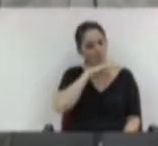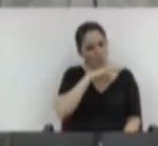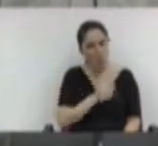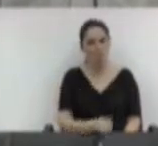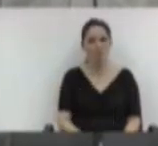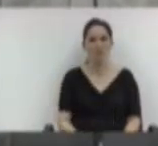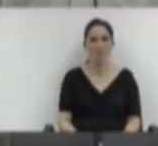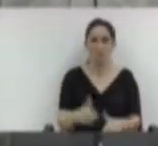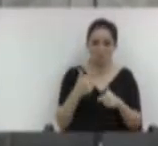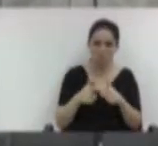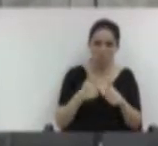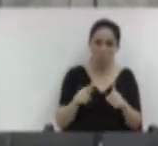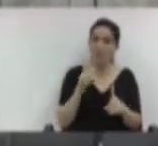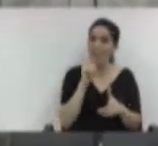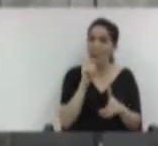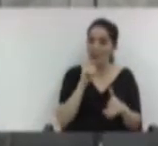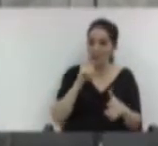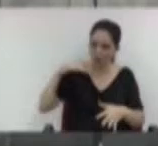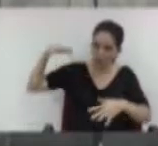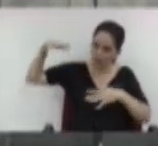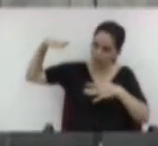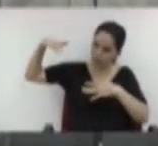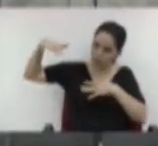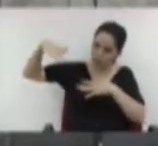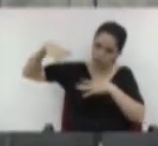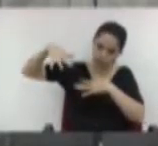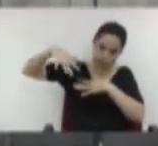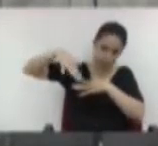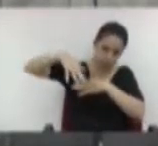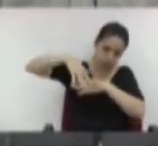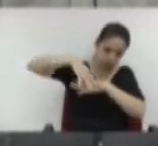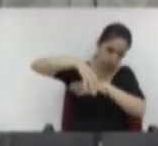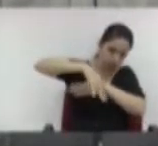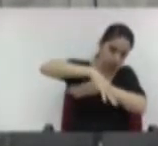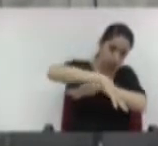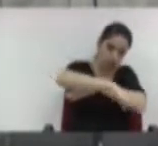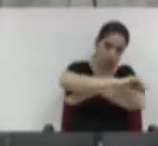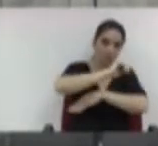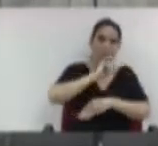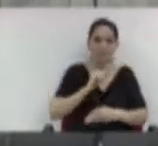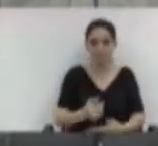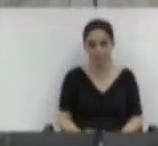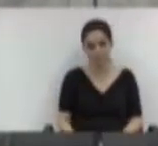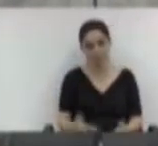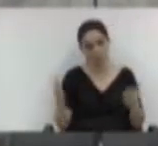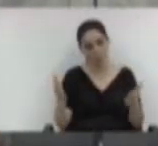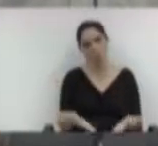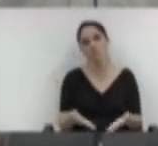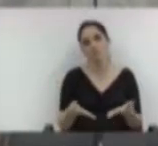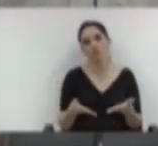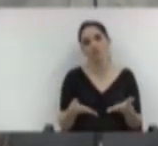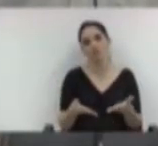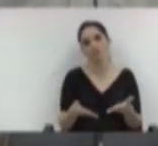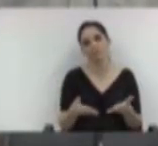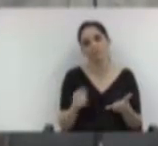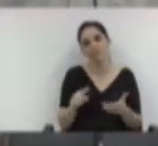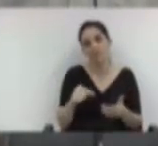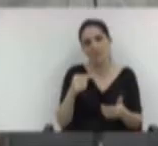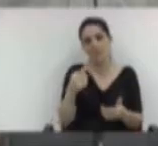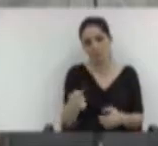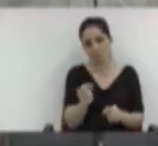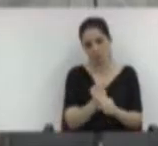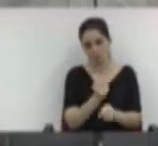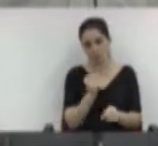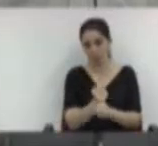a quantidade de água que se descia lá era um verdadeiro absurdo. No entanto, hoje, depois de uma